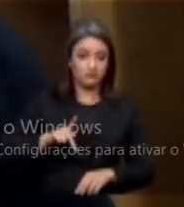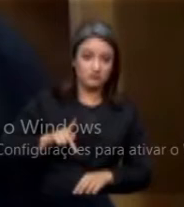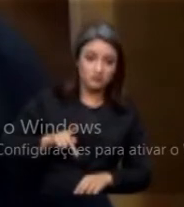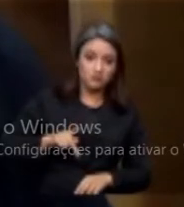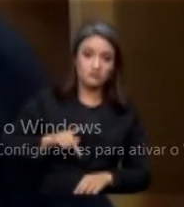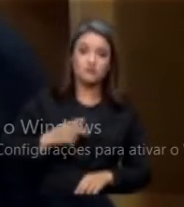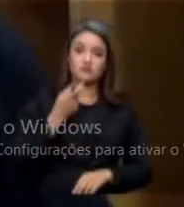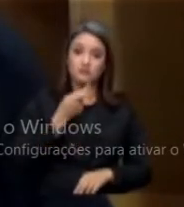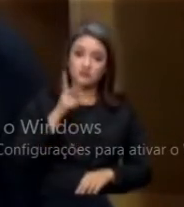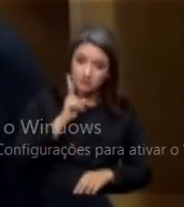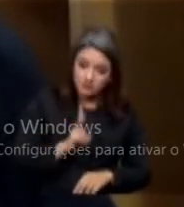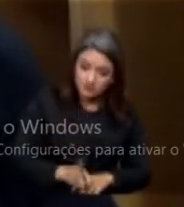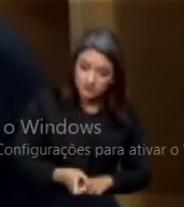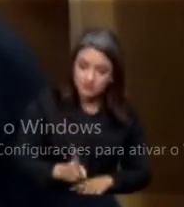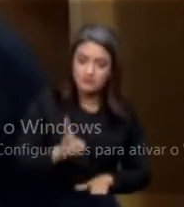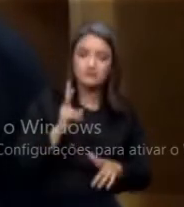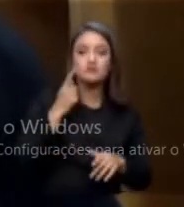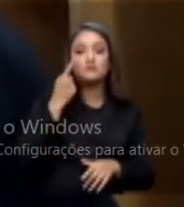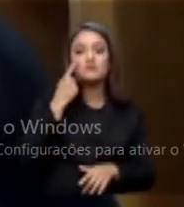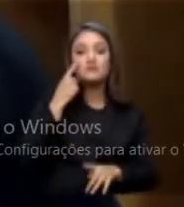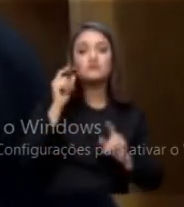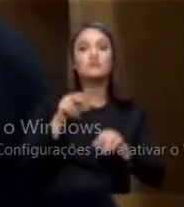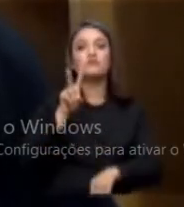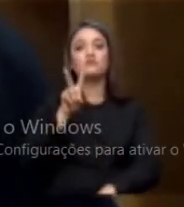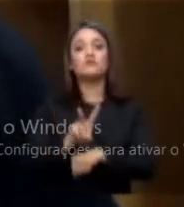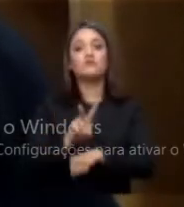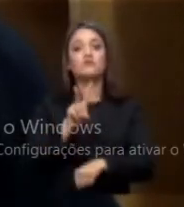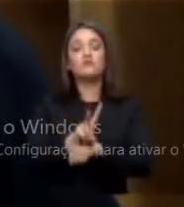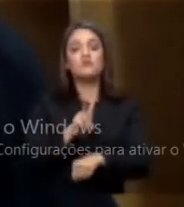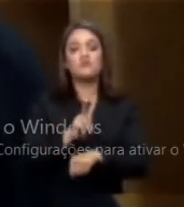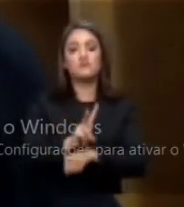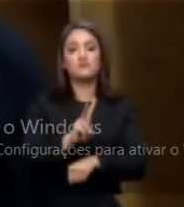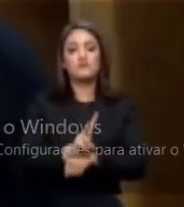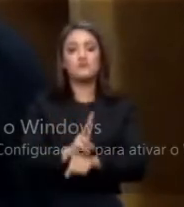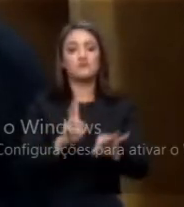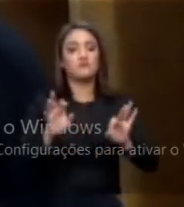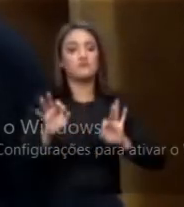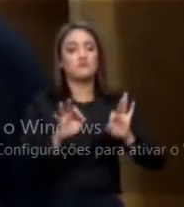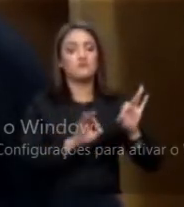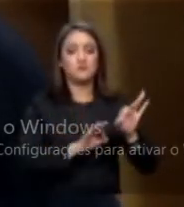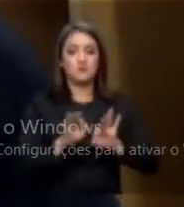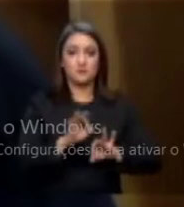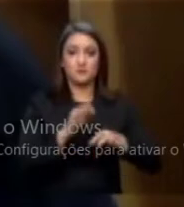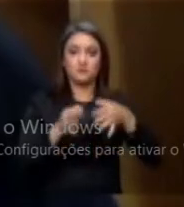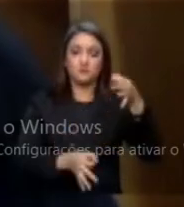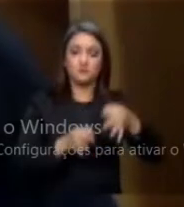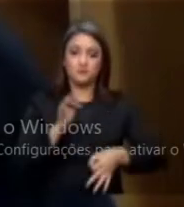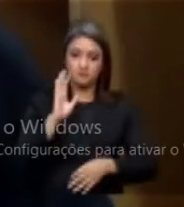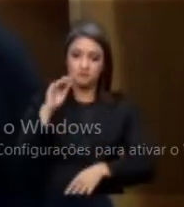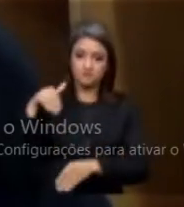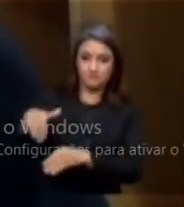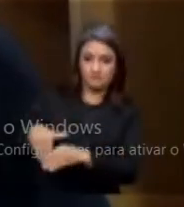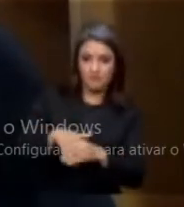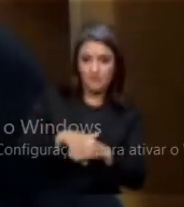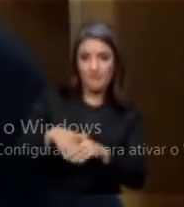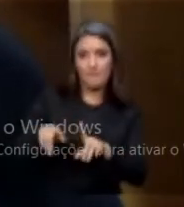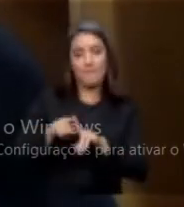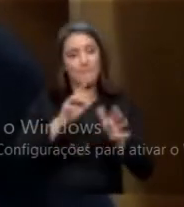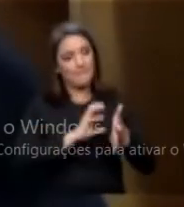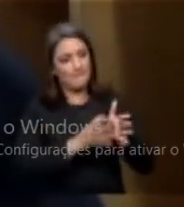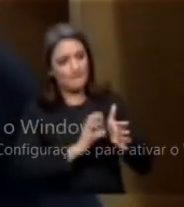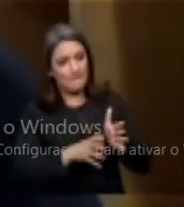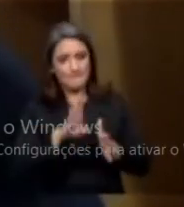aponta sempre na direção da preservação da ordem jurídica eleitoral e